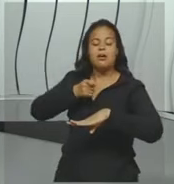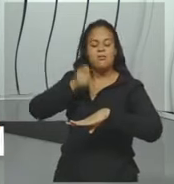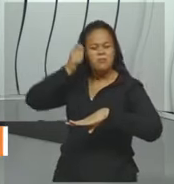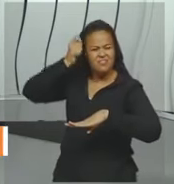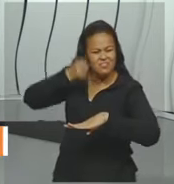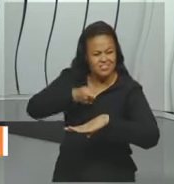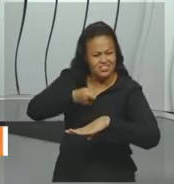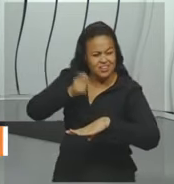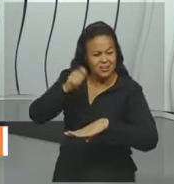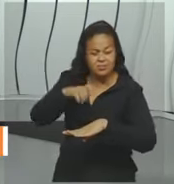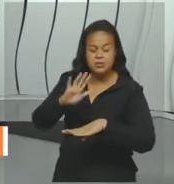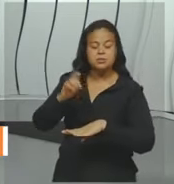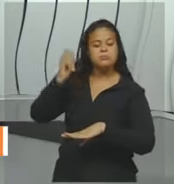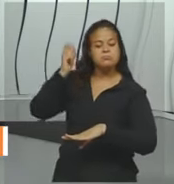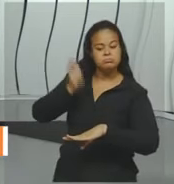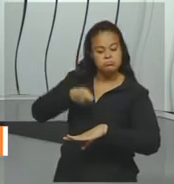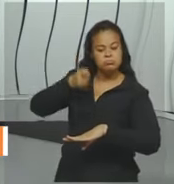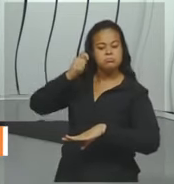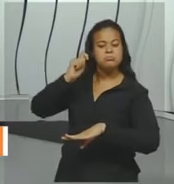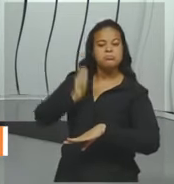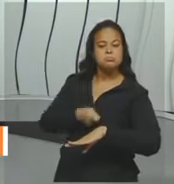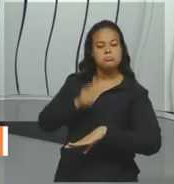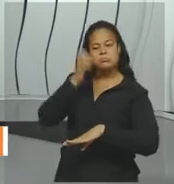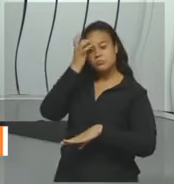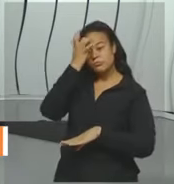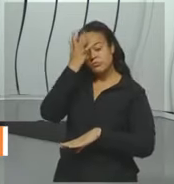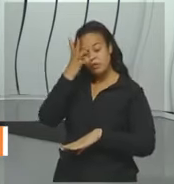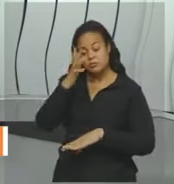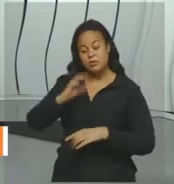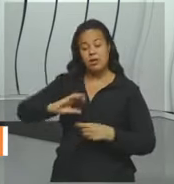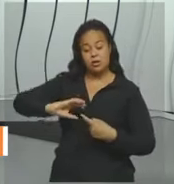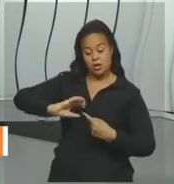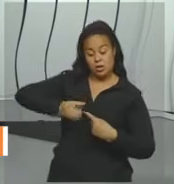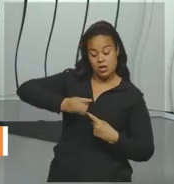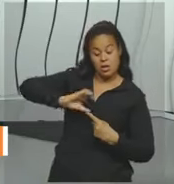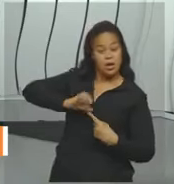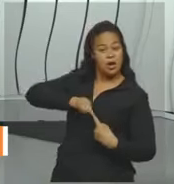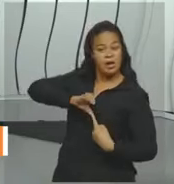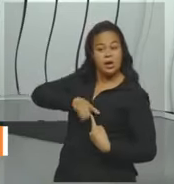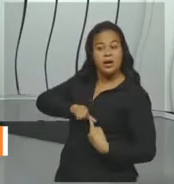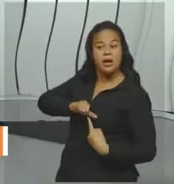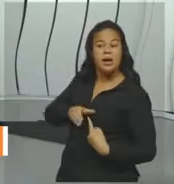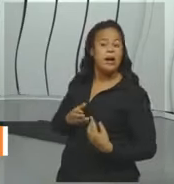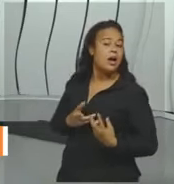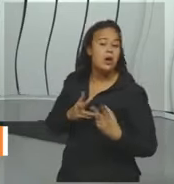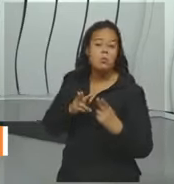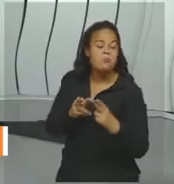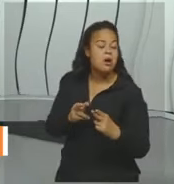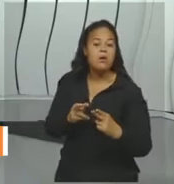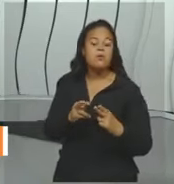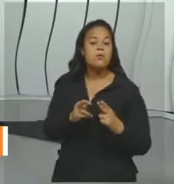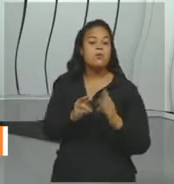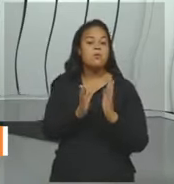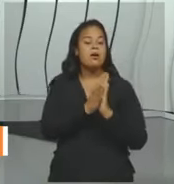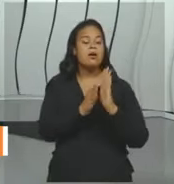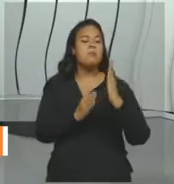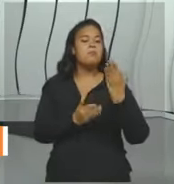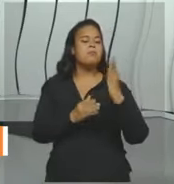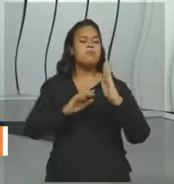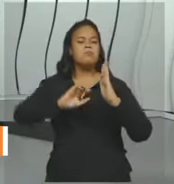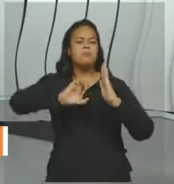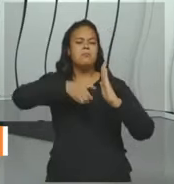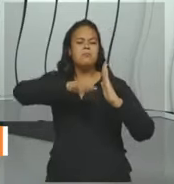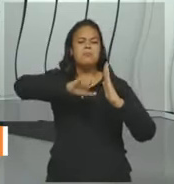necessária. Os parafusos também vão permitir que você reduza a força para inseri-lo numa madeira ou numa parede.